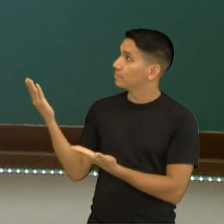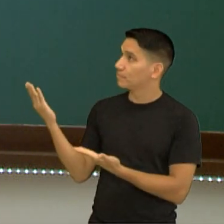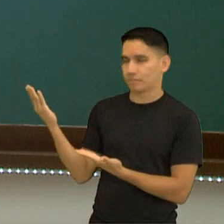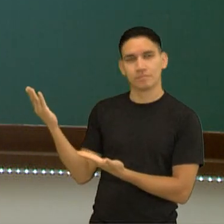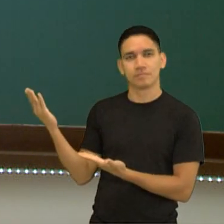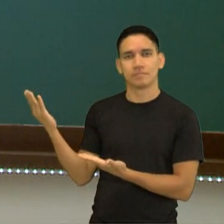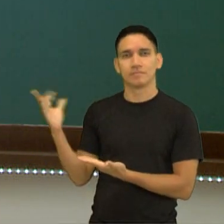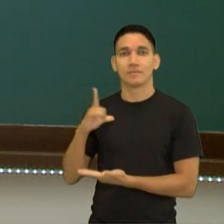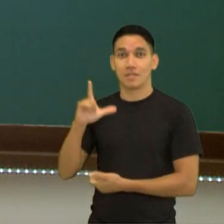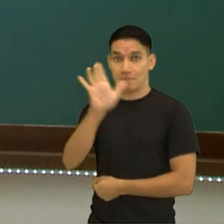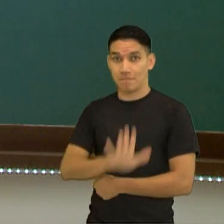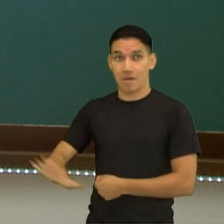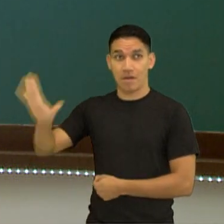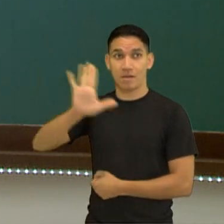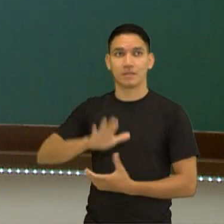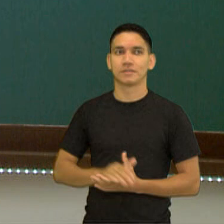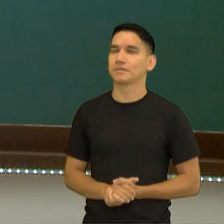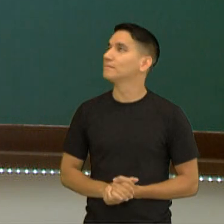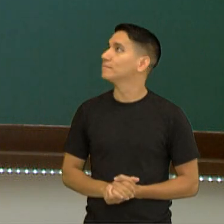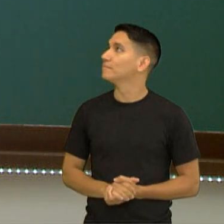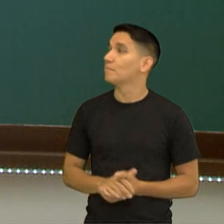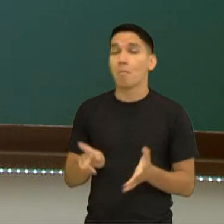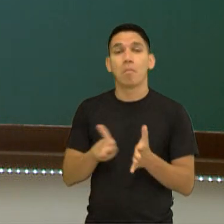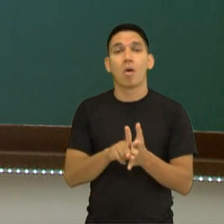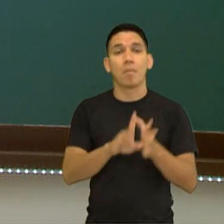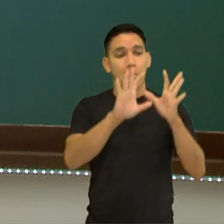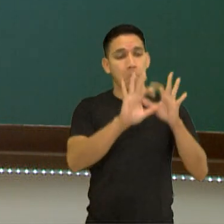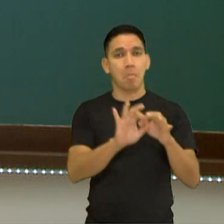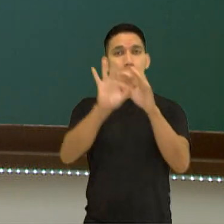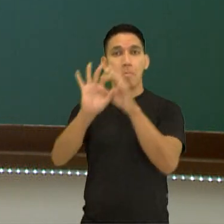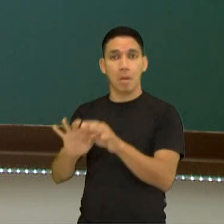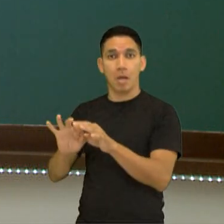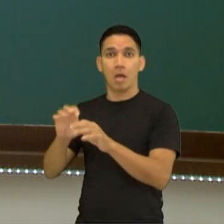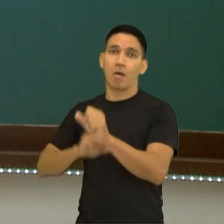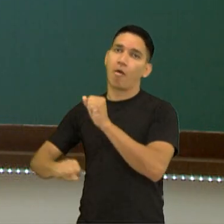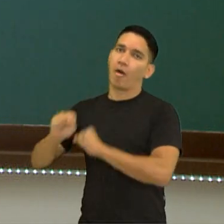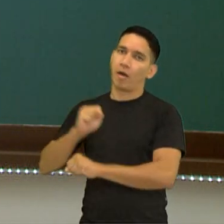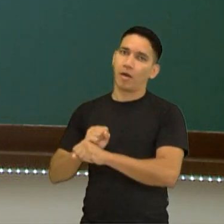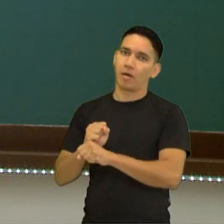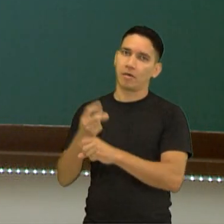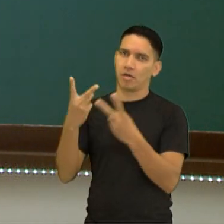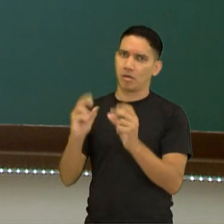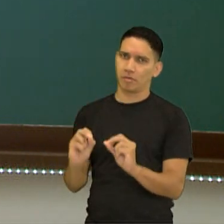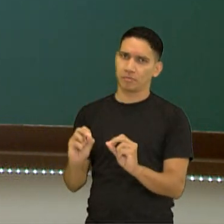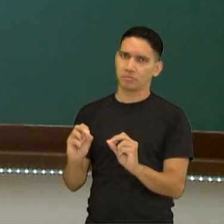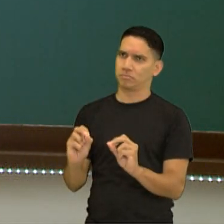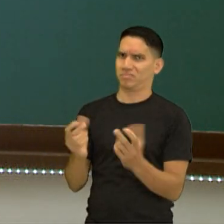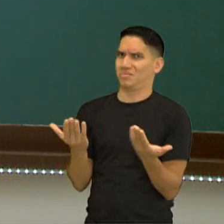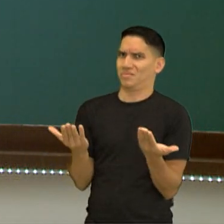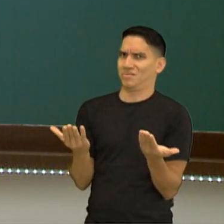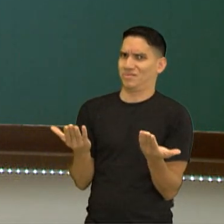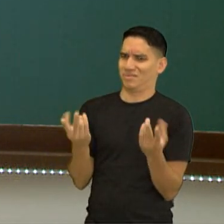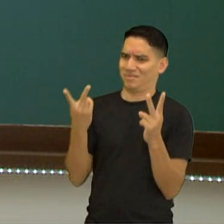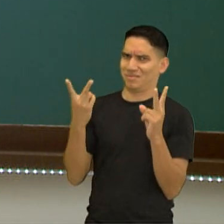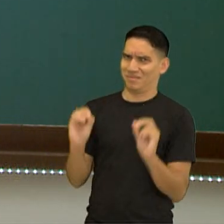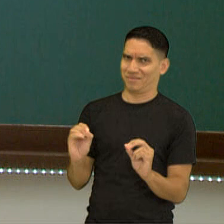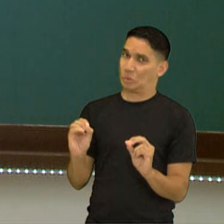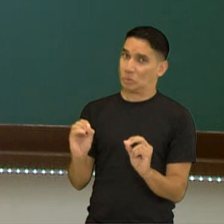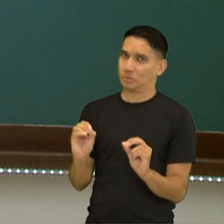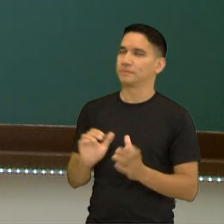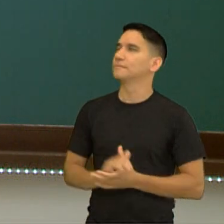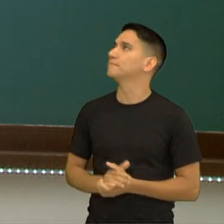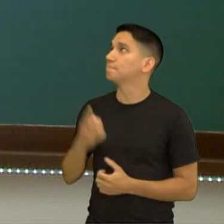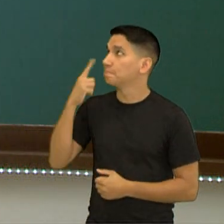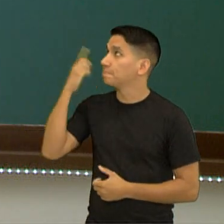Tokyo 2020, né? Dos Jogos de Tóquio de 2020. Como assim 2020, né? Bora dar uma olhada no que está escrito aqui, então. Olha